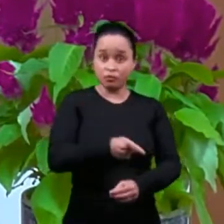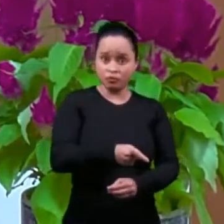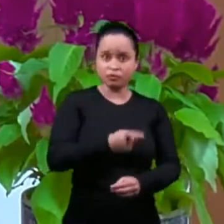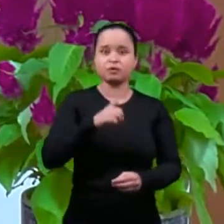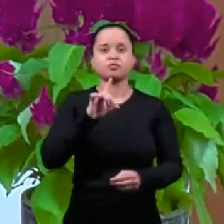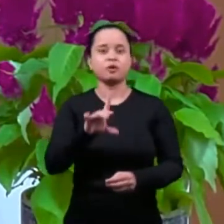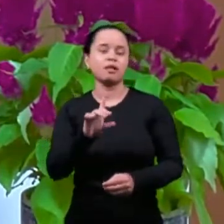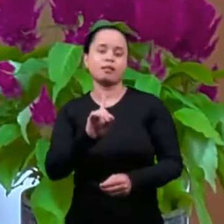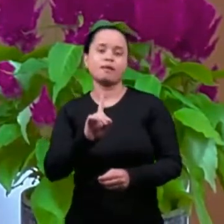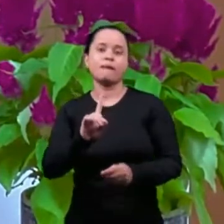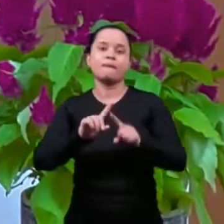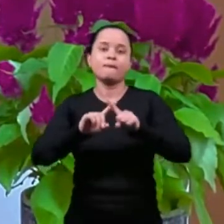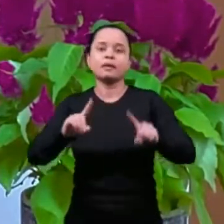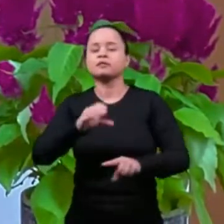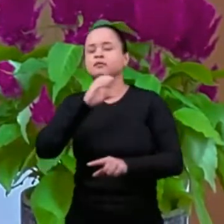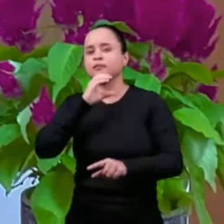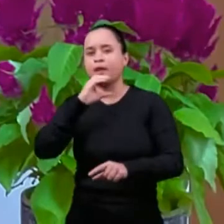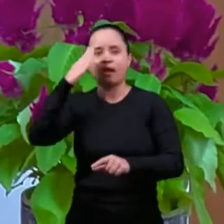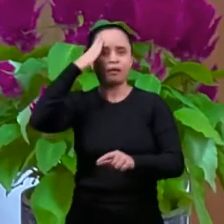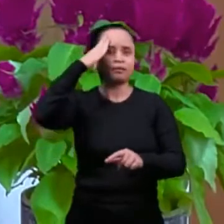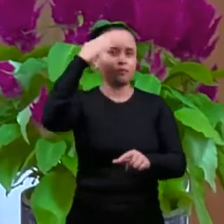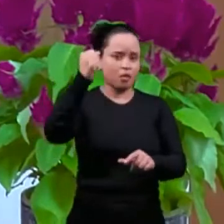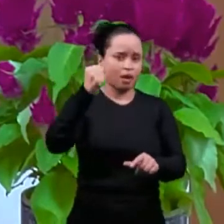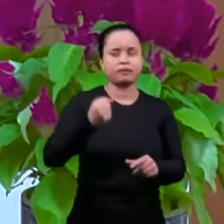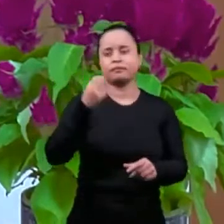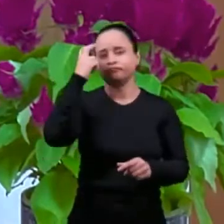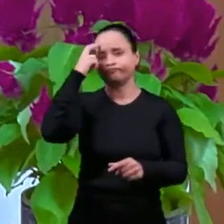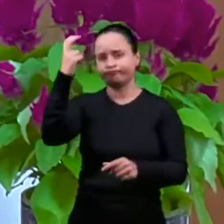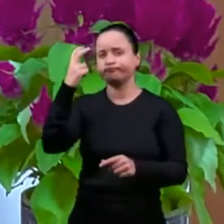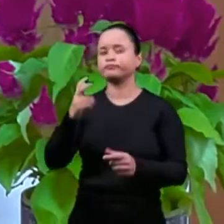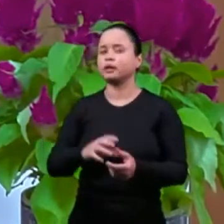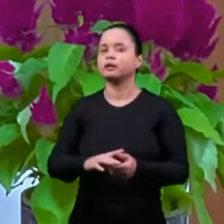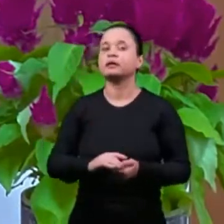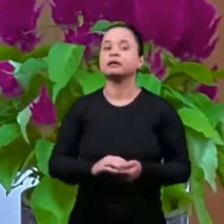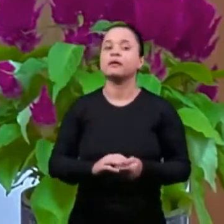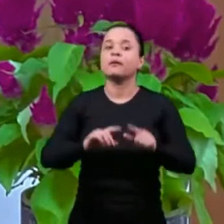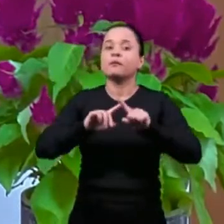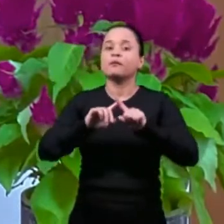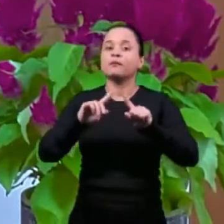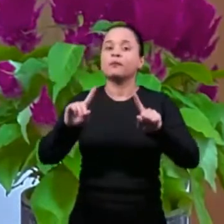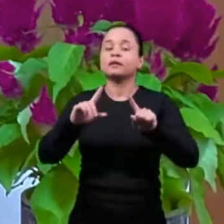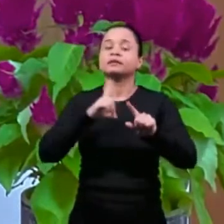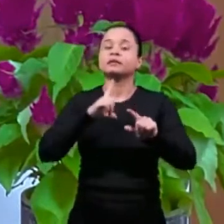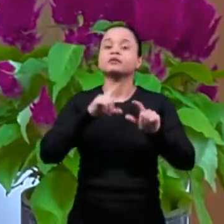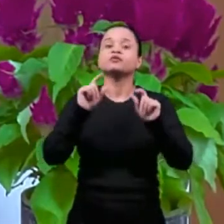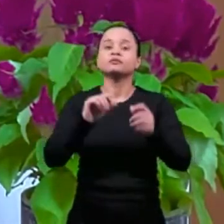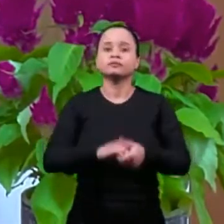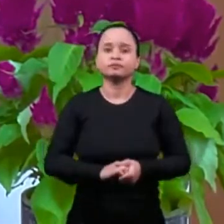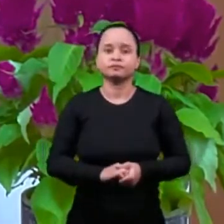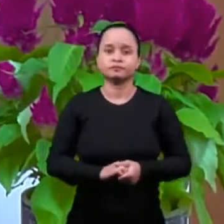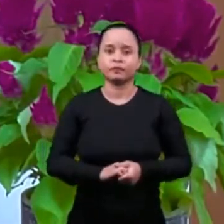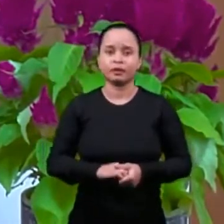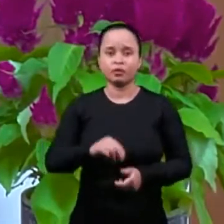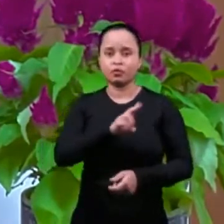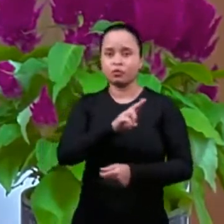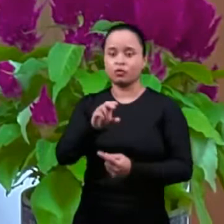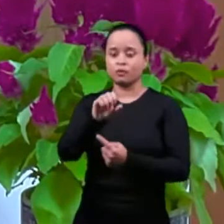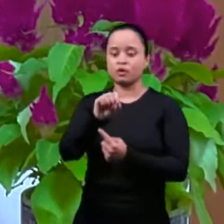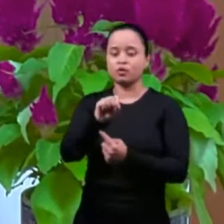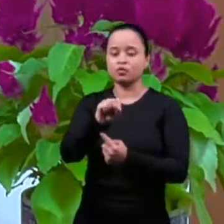desse conhecimento, da sabedoria. Não. Daí o nome até de sofistas, não